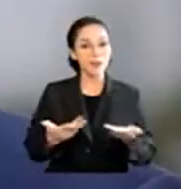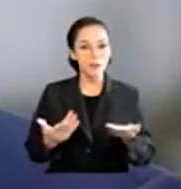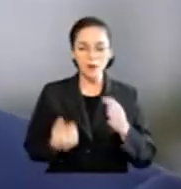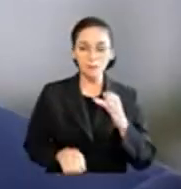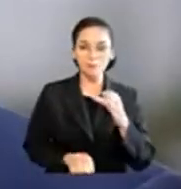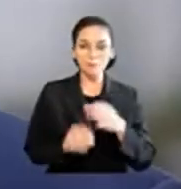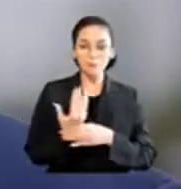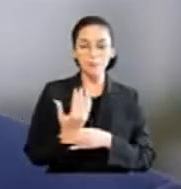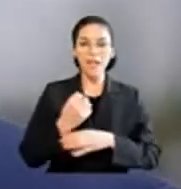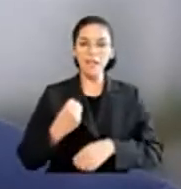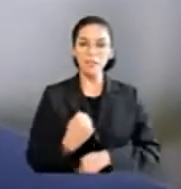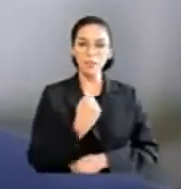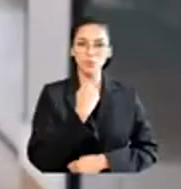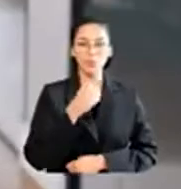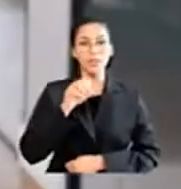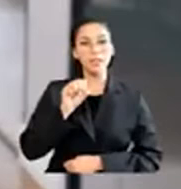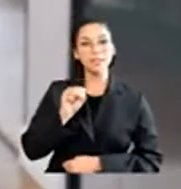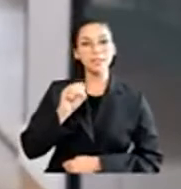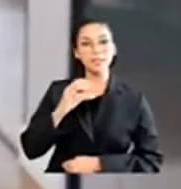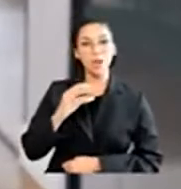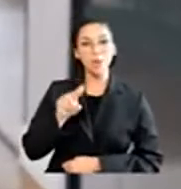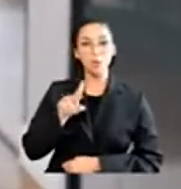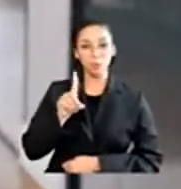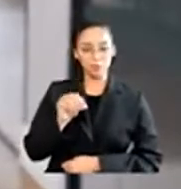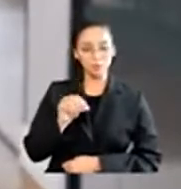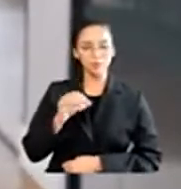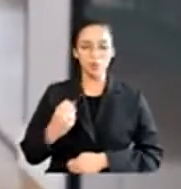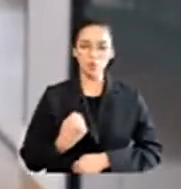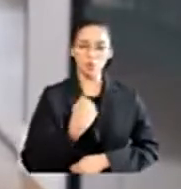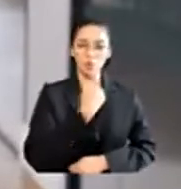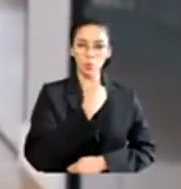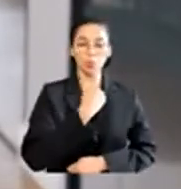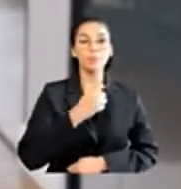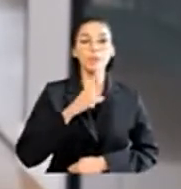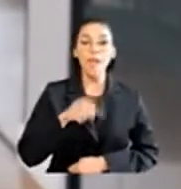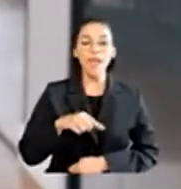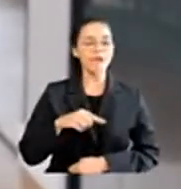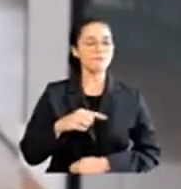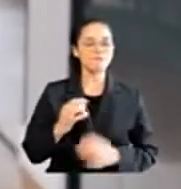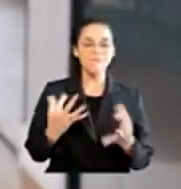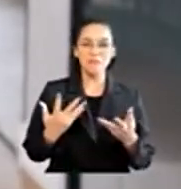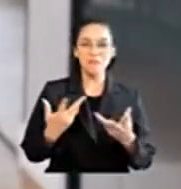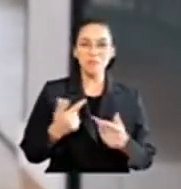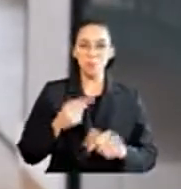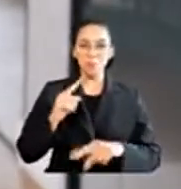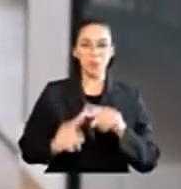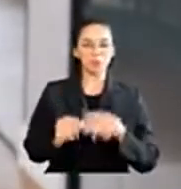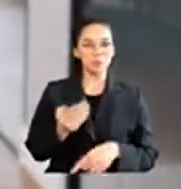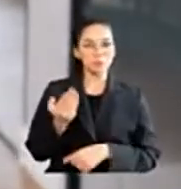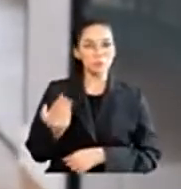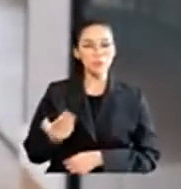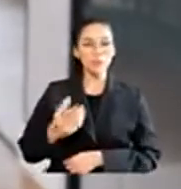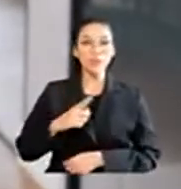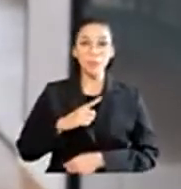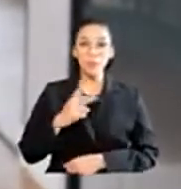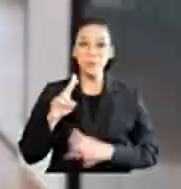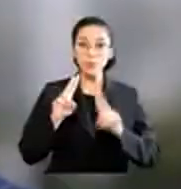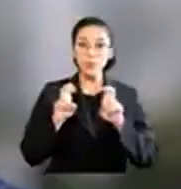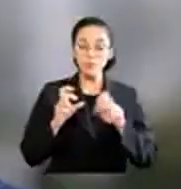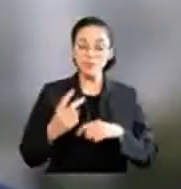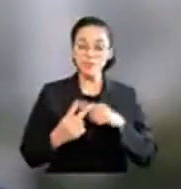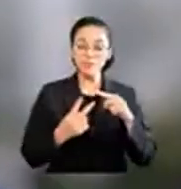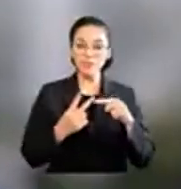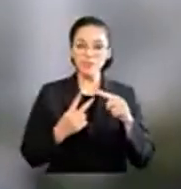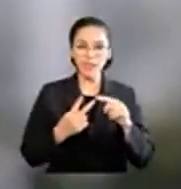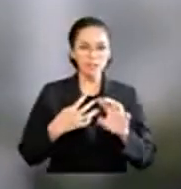é justamente esse fantástico produto, o novo Fiat Scudo, que me leva ao segundo tema da minha paixão, a sinergia.